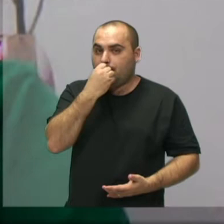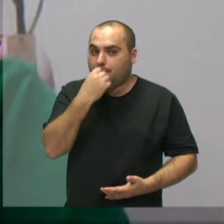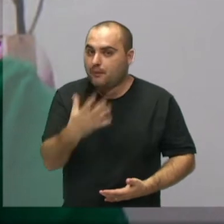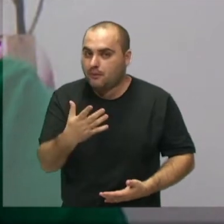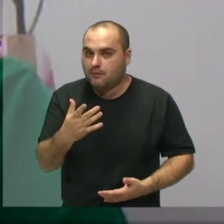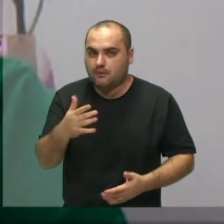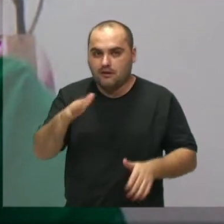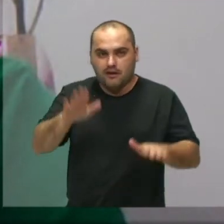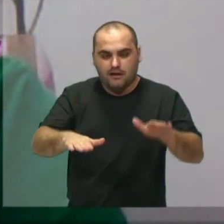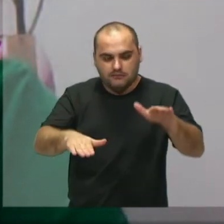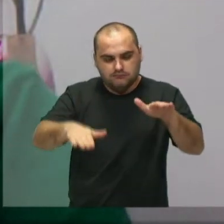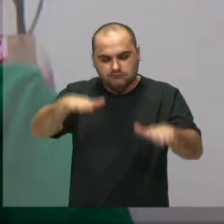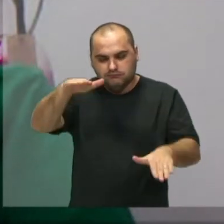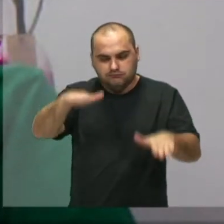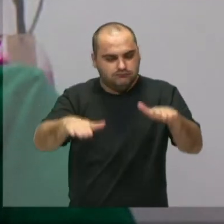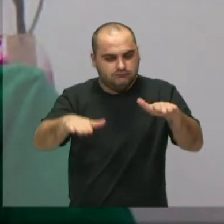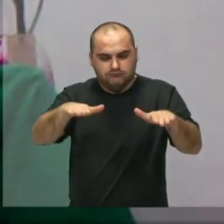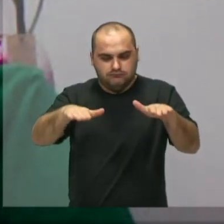um equilíbrio, né?